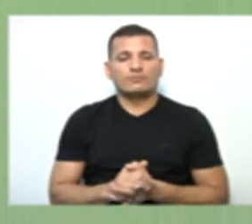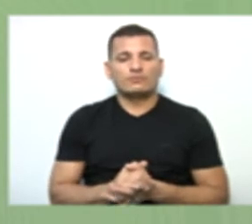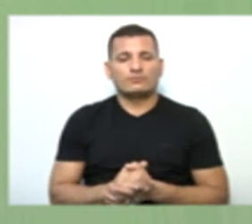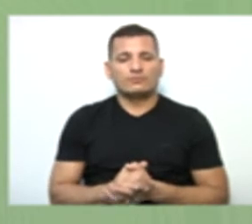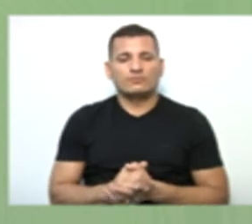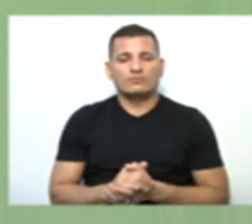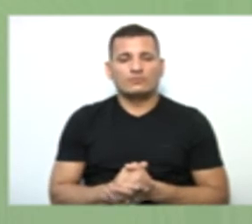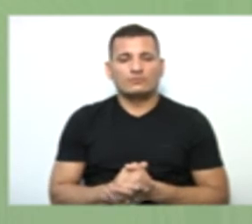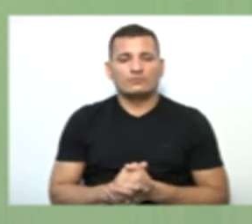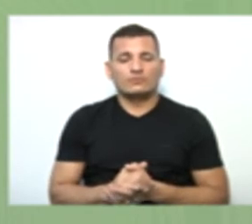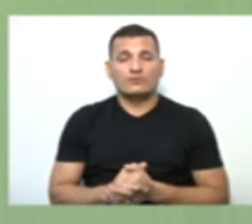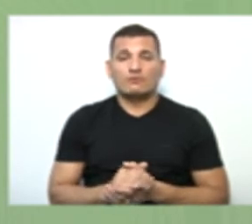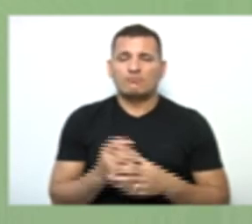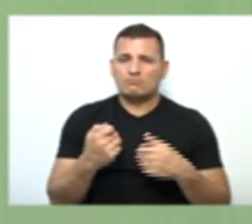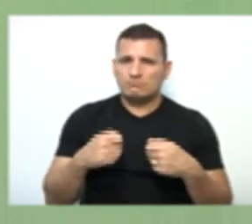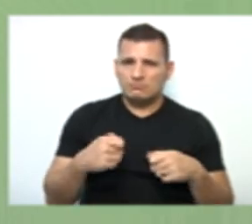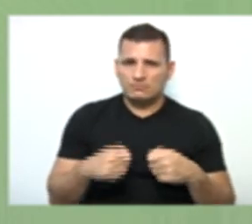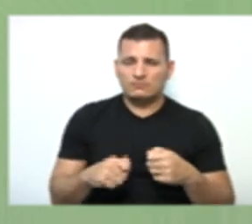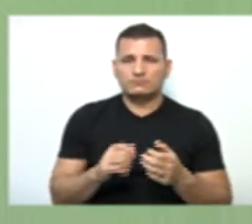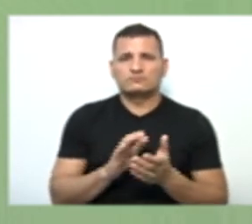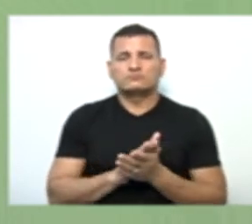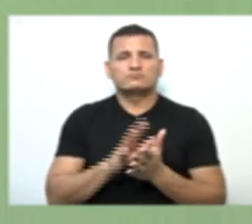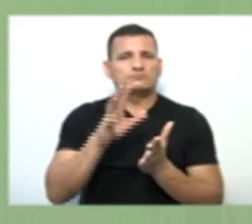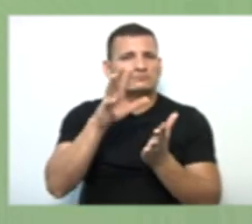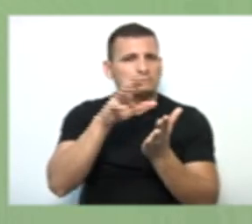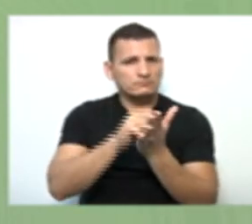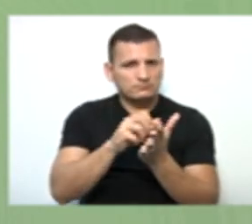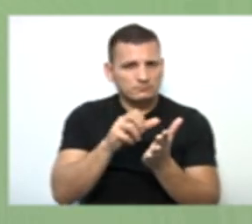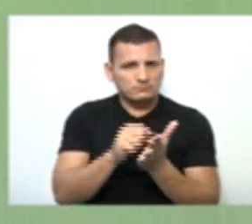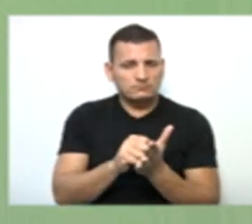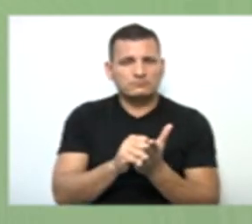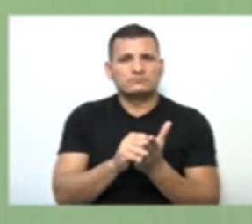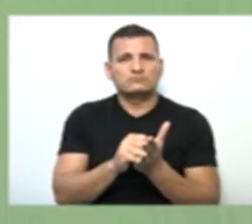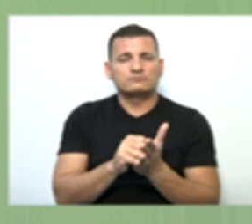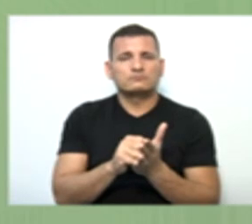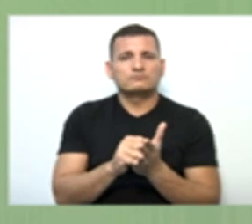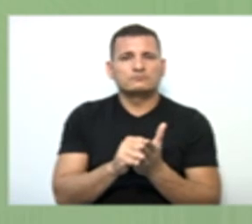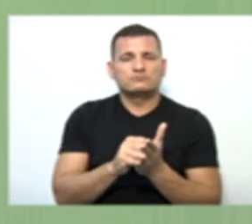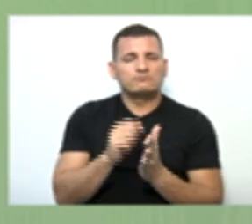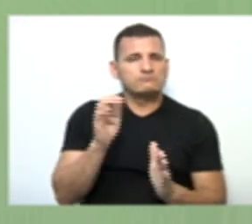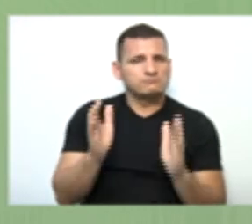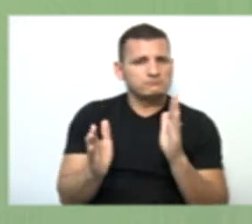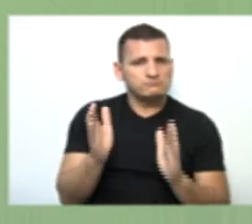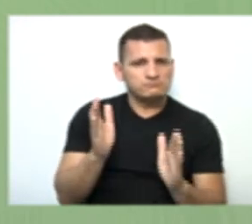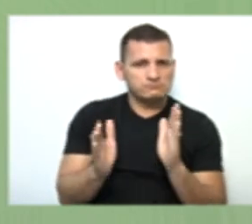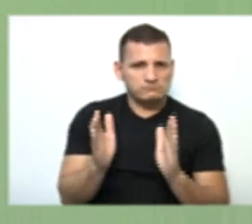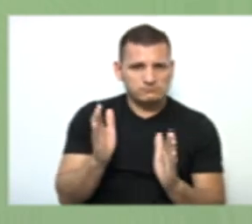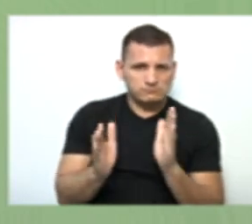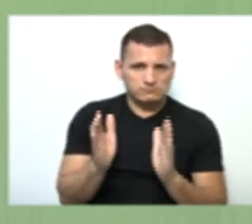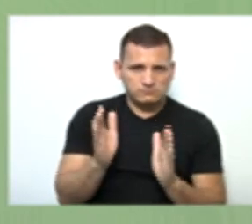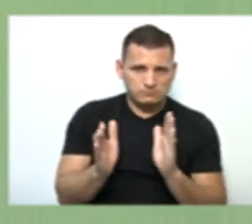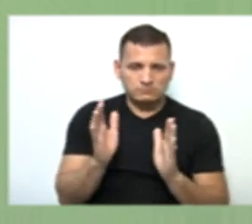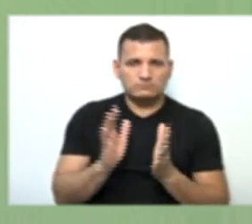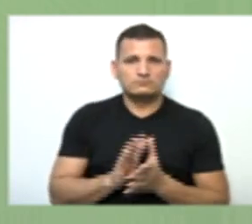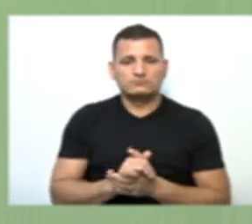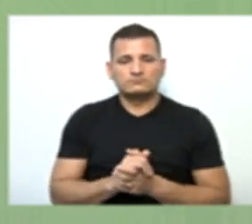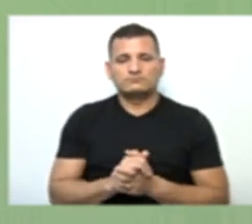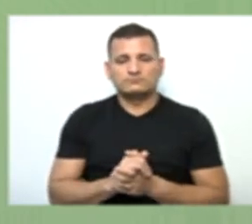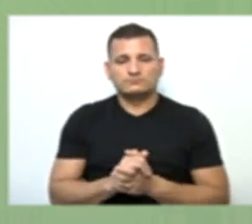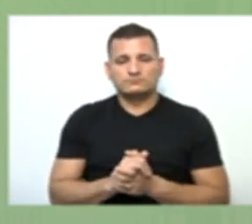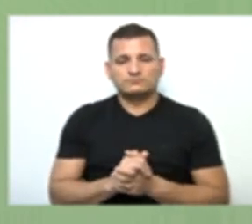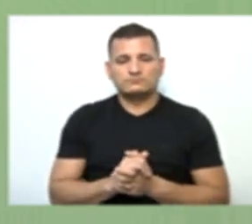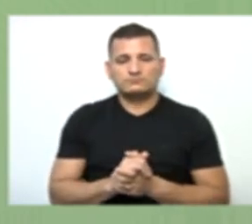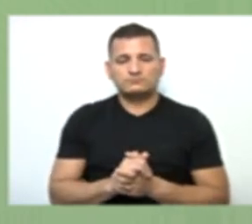Deve ser escriturado em ordem cronológica de escrituração, ou seja, então,